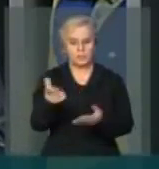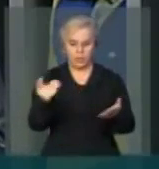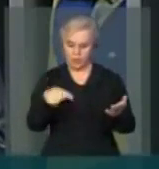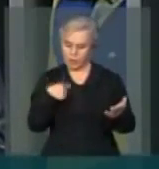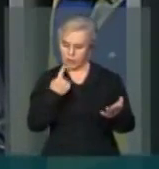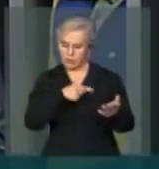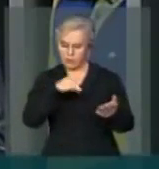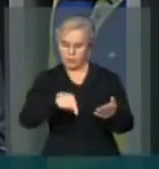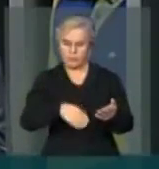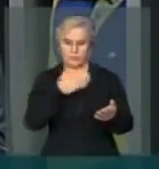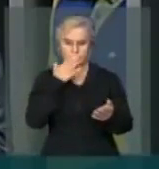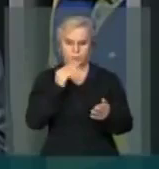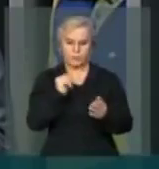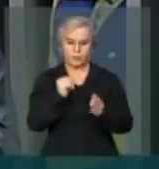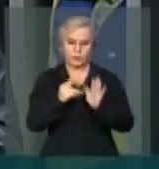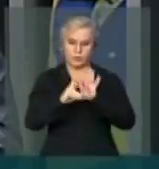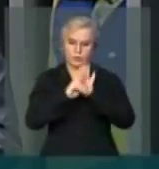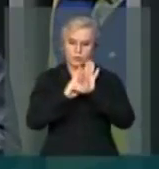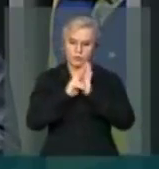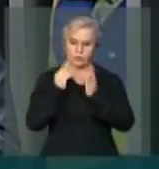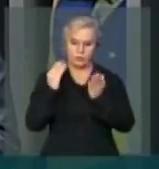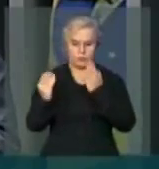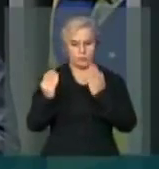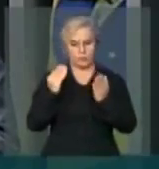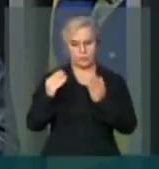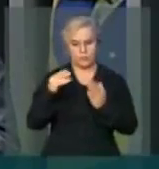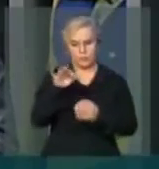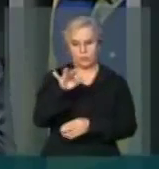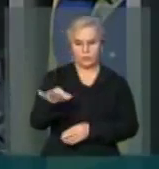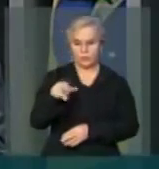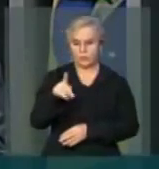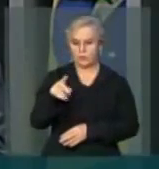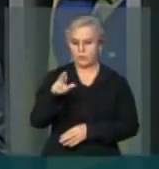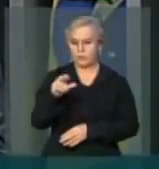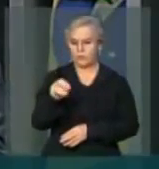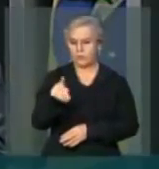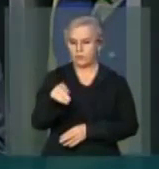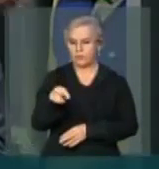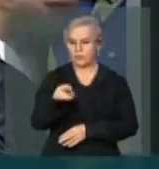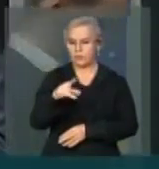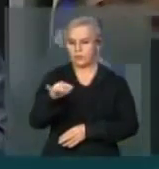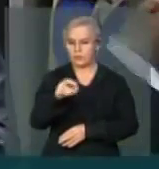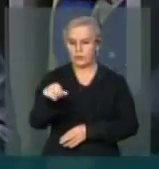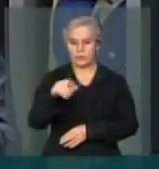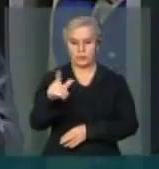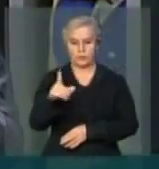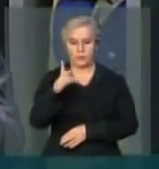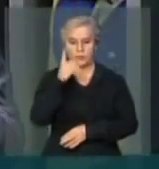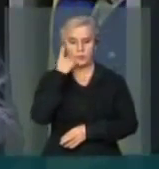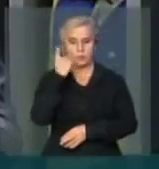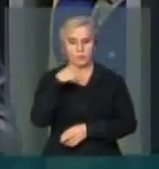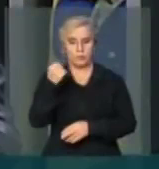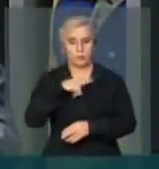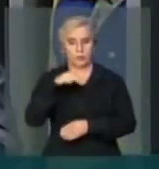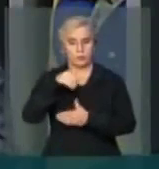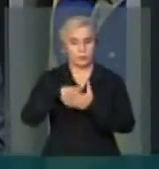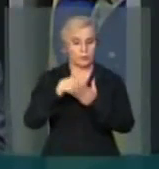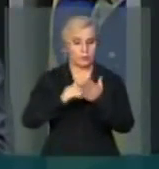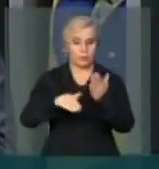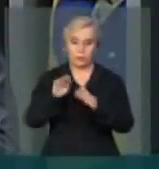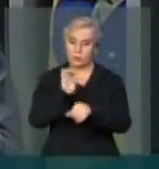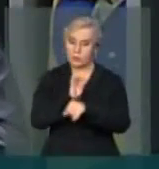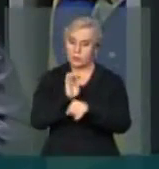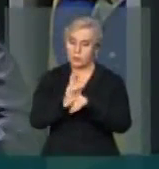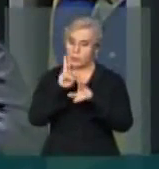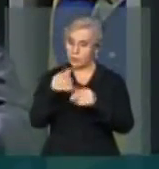de representação proporcional, onde o deputado tem que obter voto no estado inteiro, no sistema proporcional como o